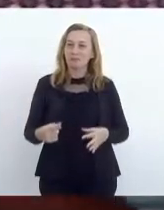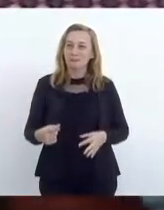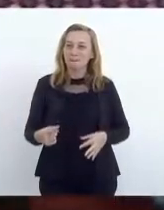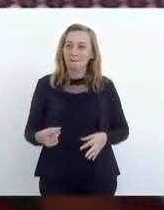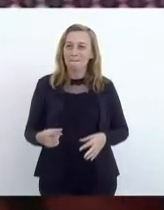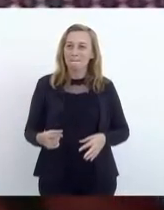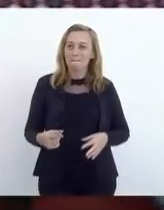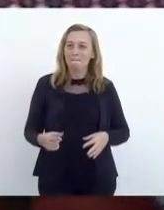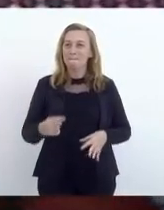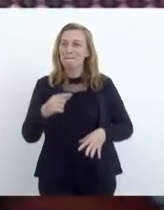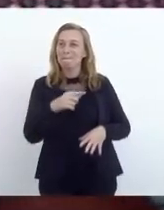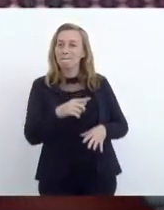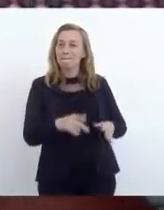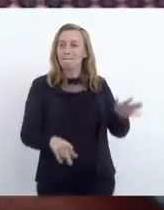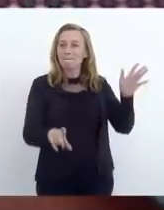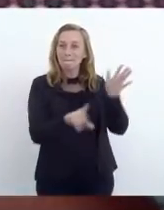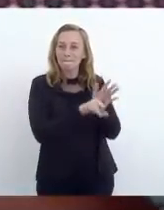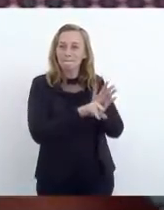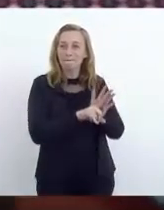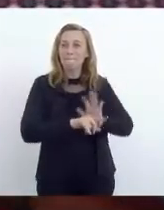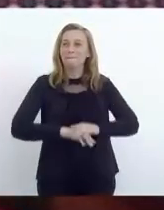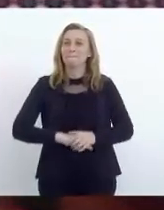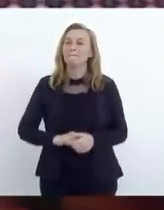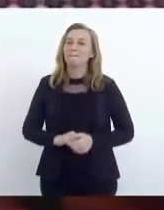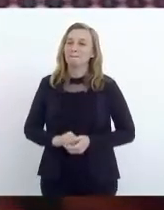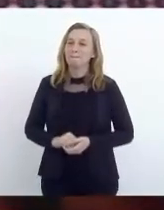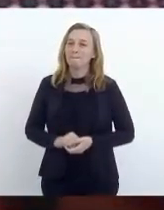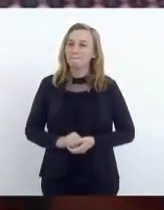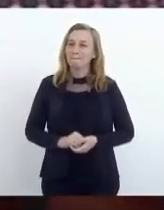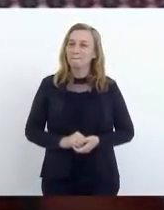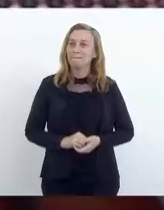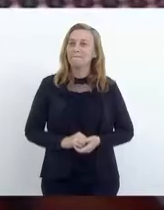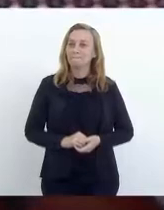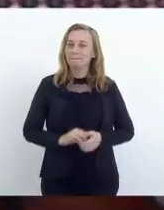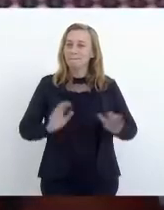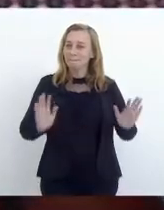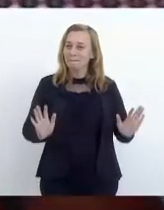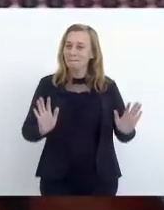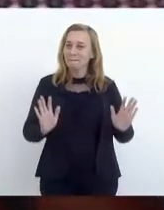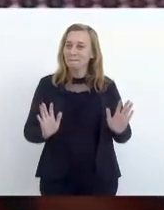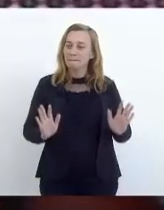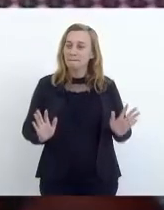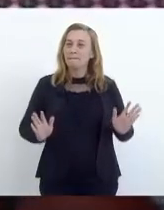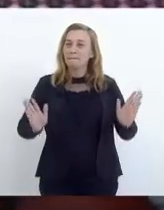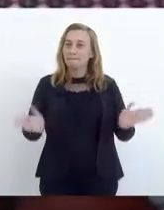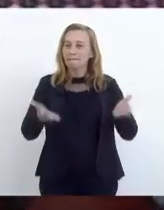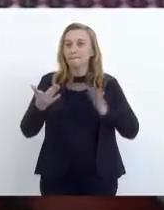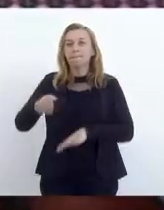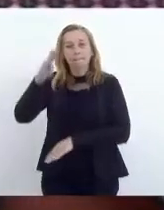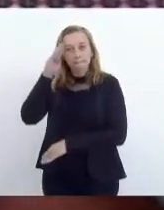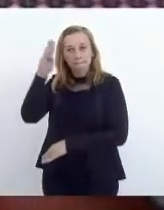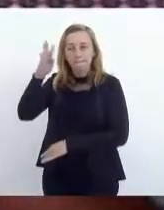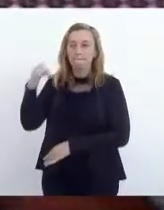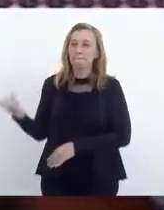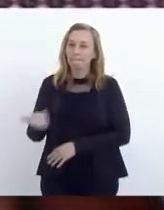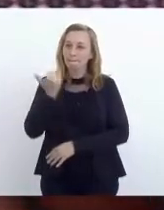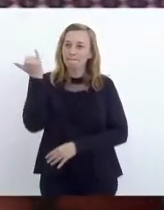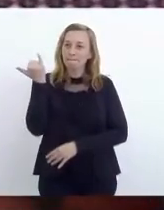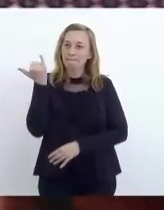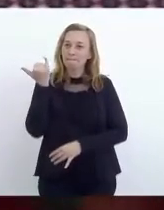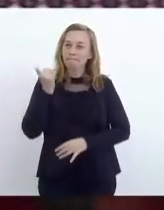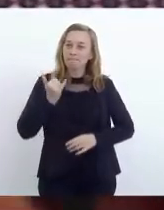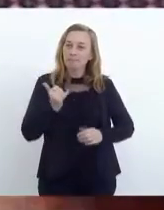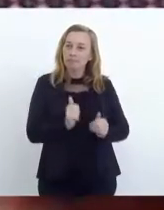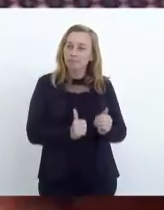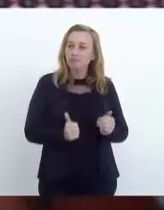dessa legislação. Dessa forma, se trata de uma iniciativa fundamental, importante, que busca